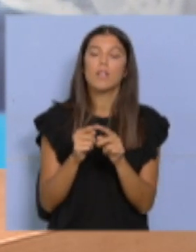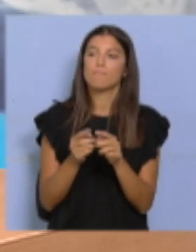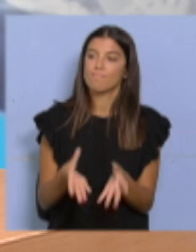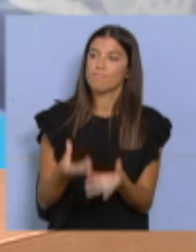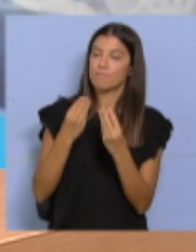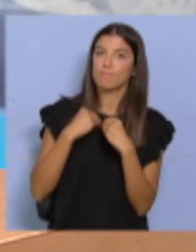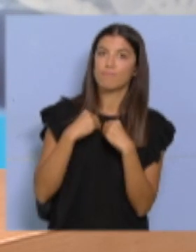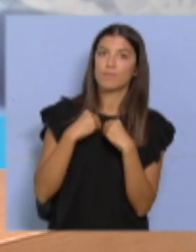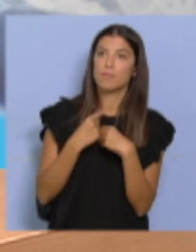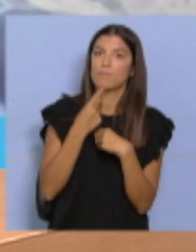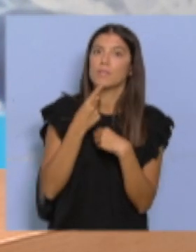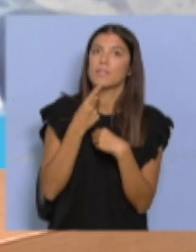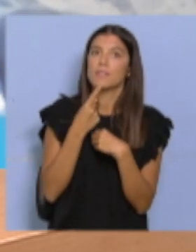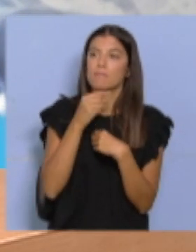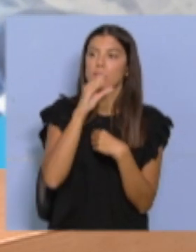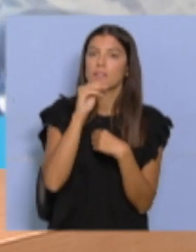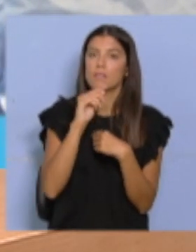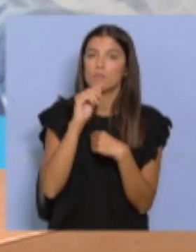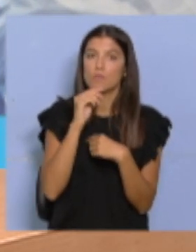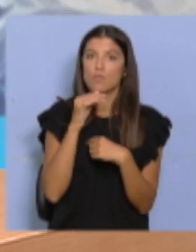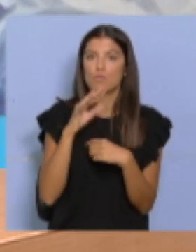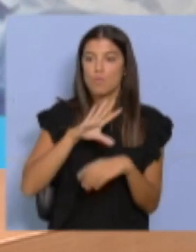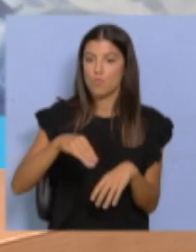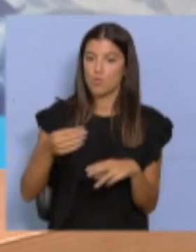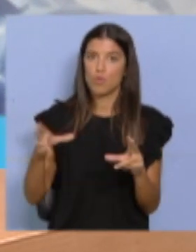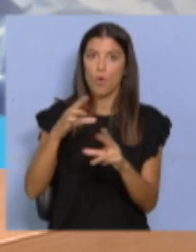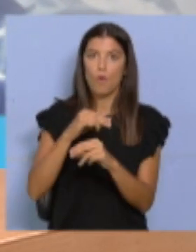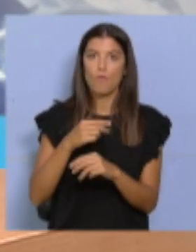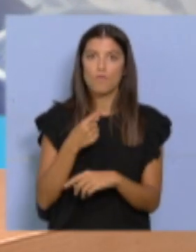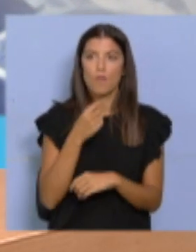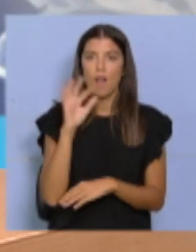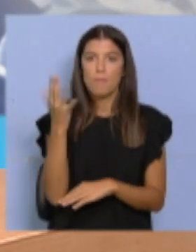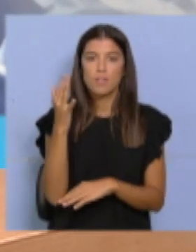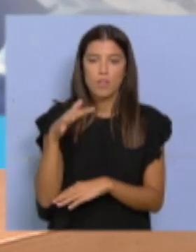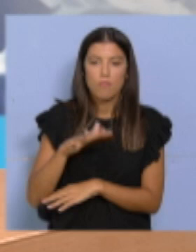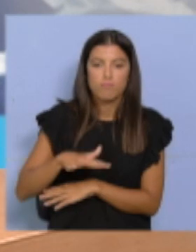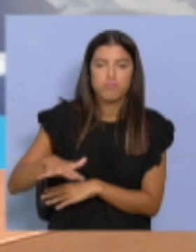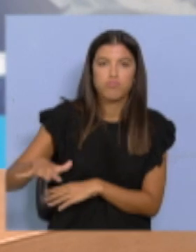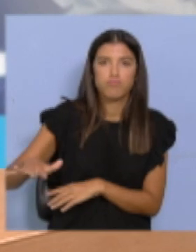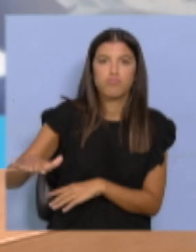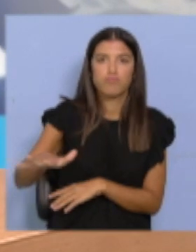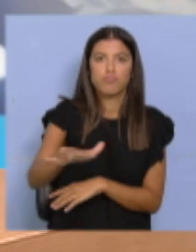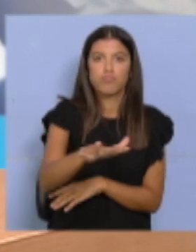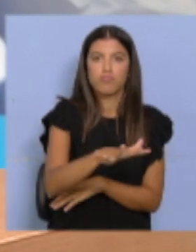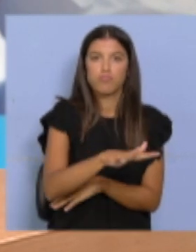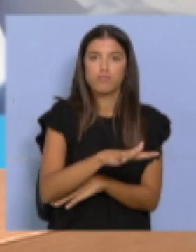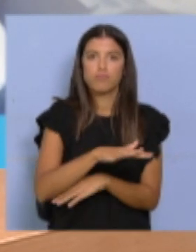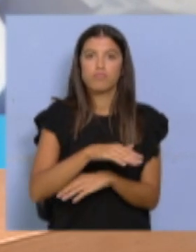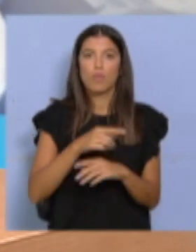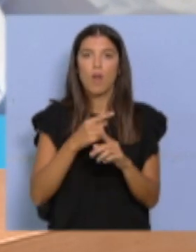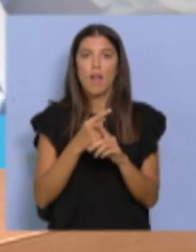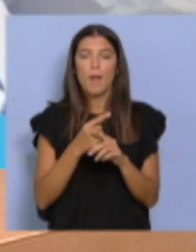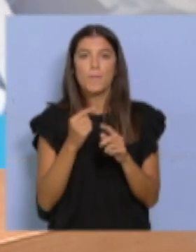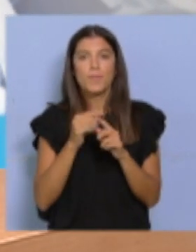onde eu aterrava, aquela grande Amazónia, sei lá, com uma grande riqueza, uma biodiversidade